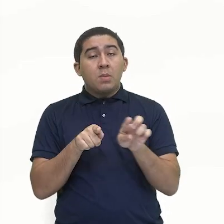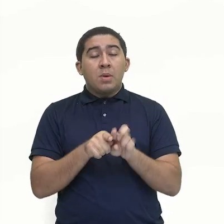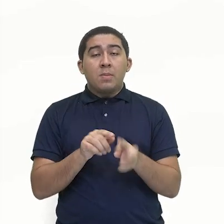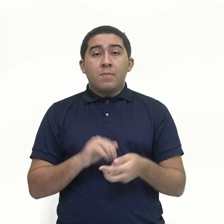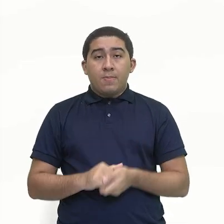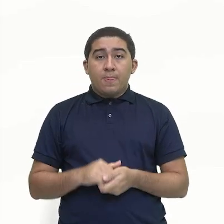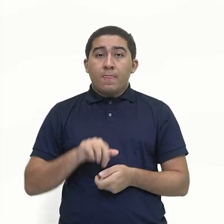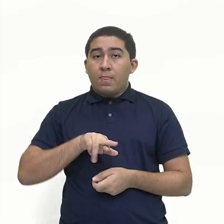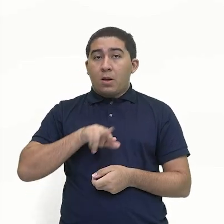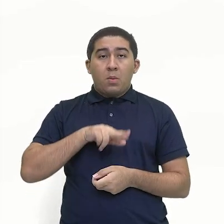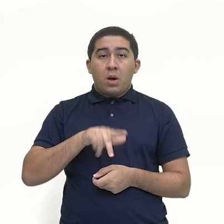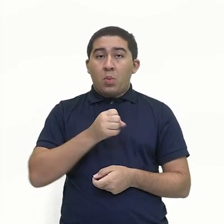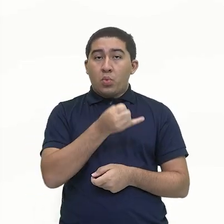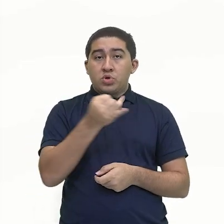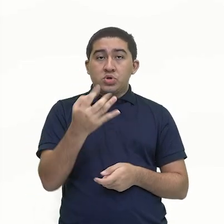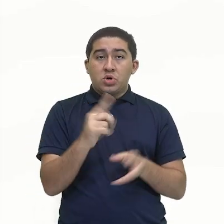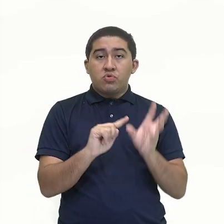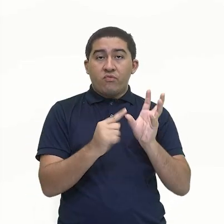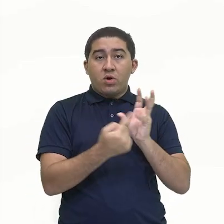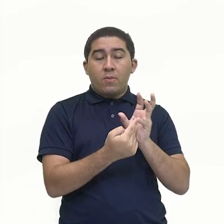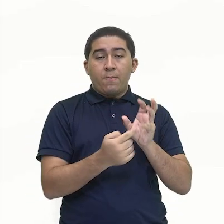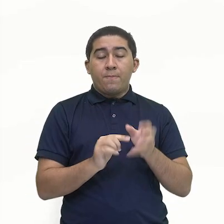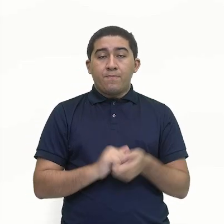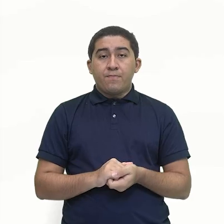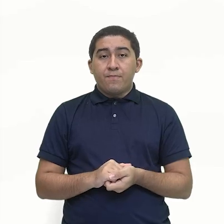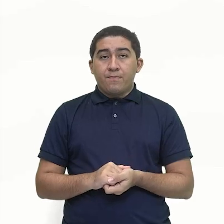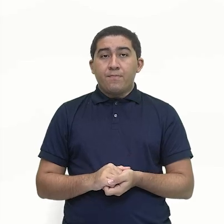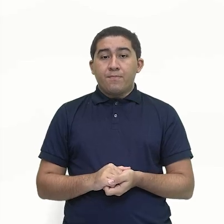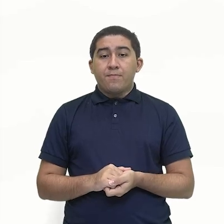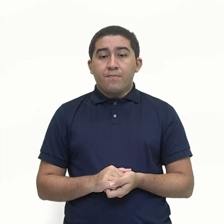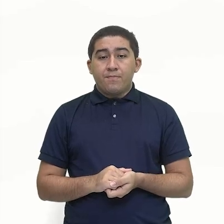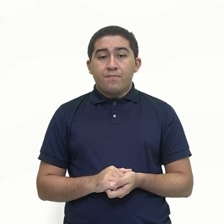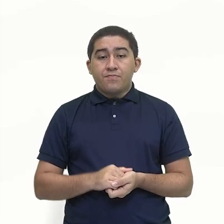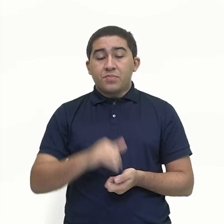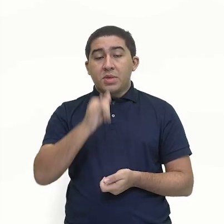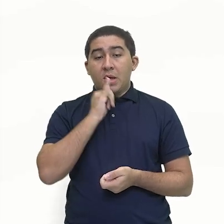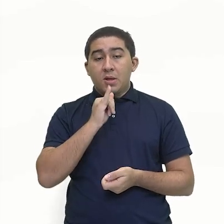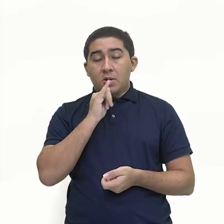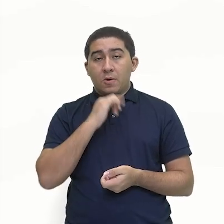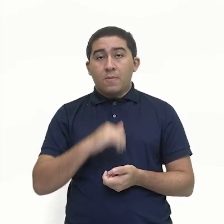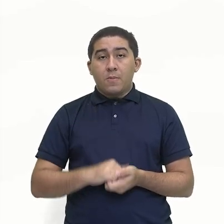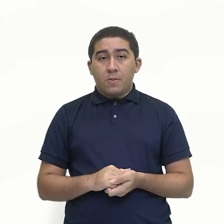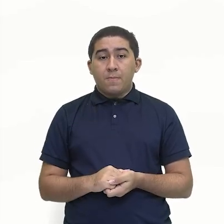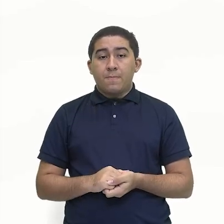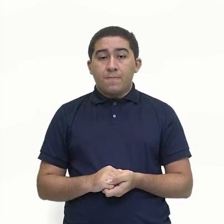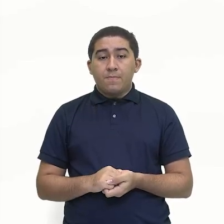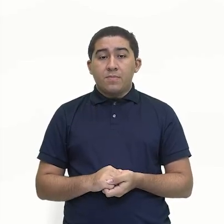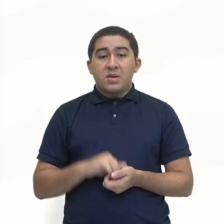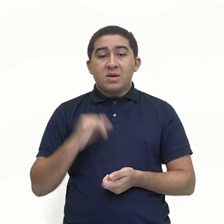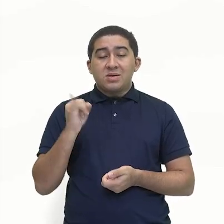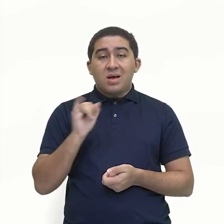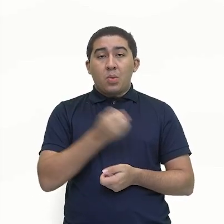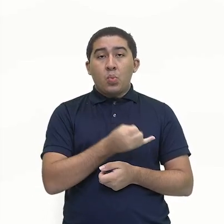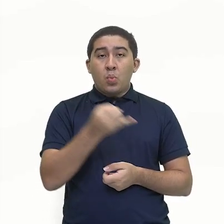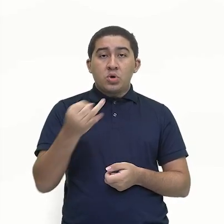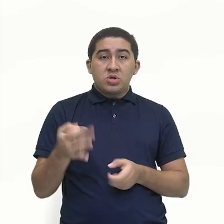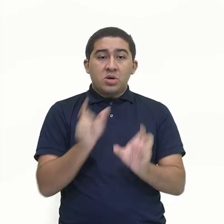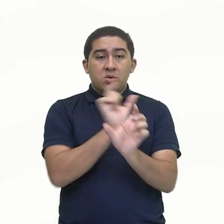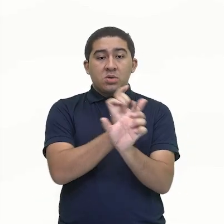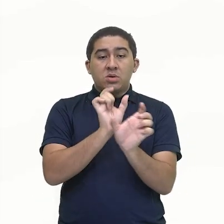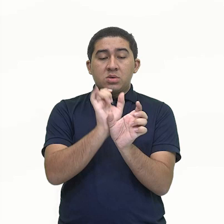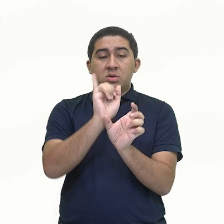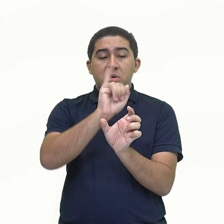então não tem nada a ver com a questão gráfica, tá? Por exemplo, aqui, se a gente fosse contar pela quantidade de sílabas, olha